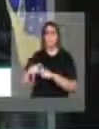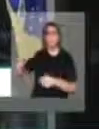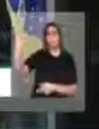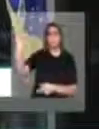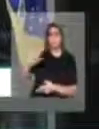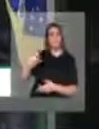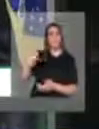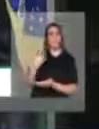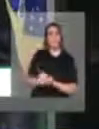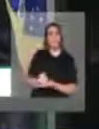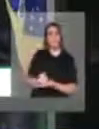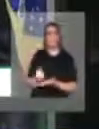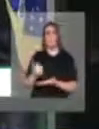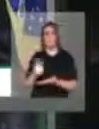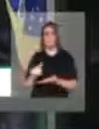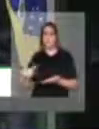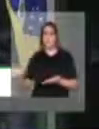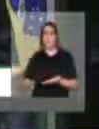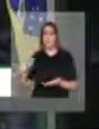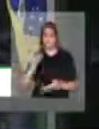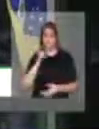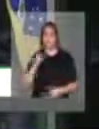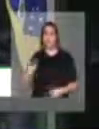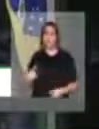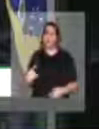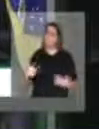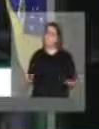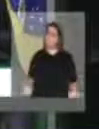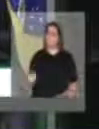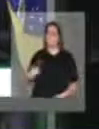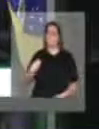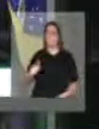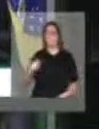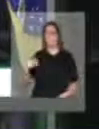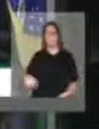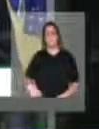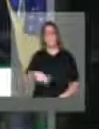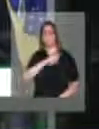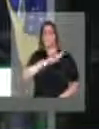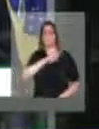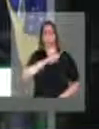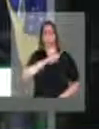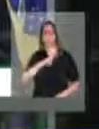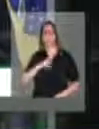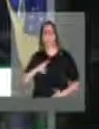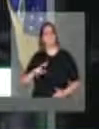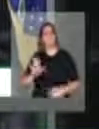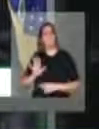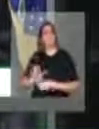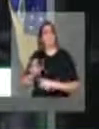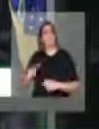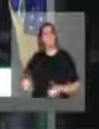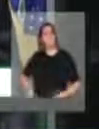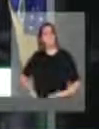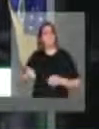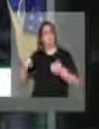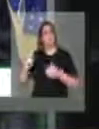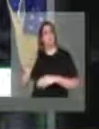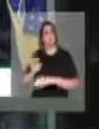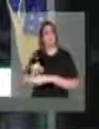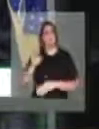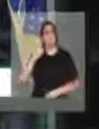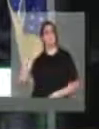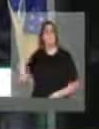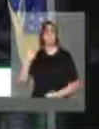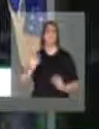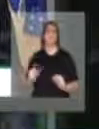estamos aqui como protagonistas também e responsáveis para melhorar esse Estado e, sobretudo, a